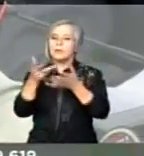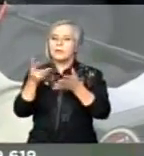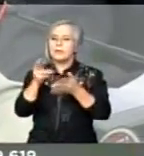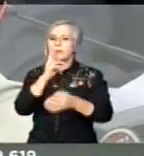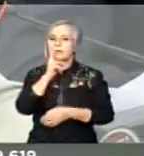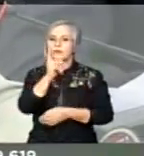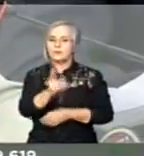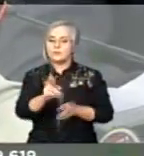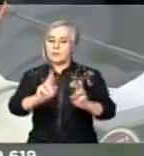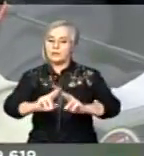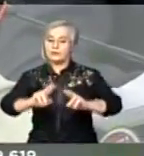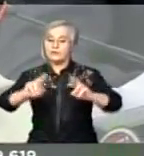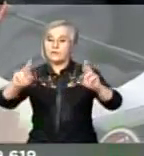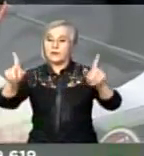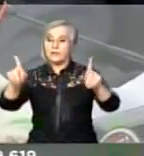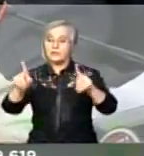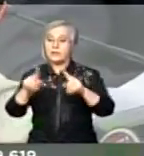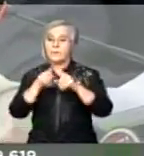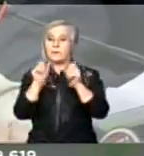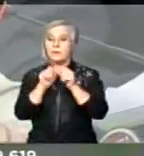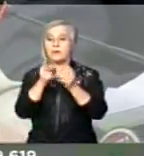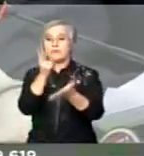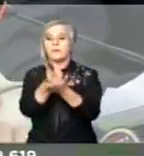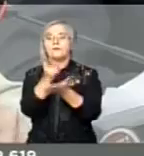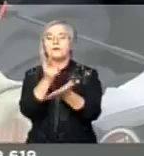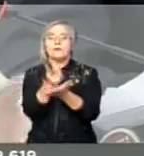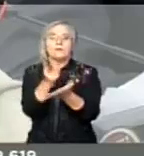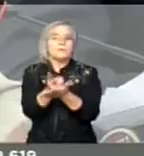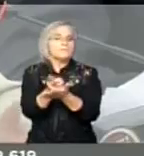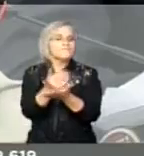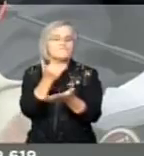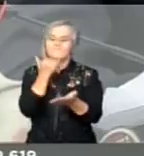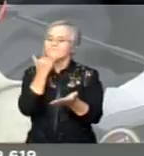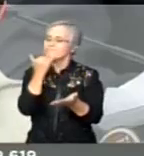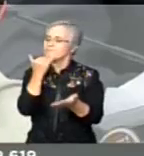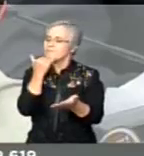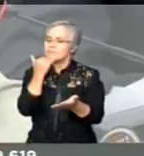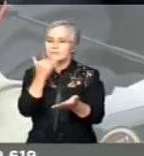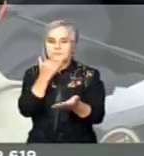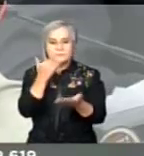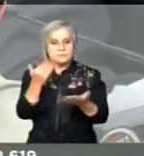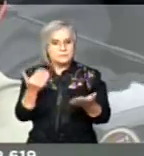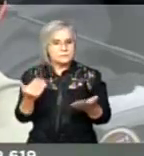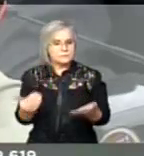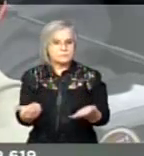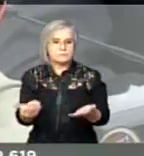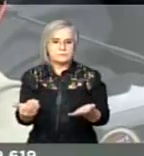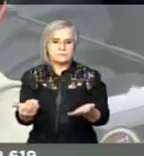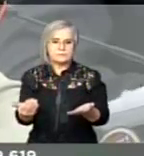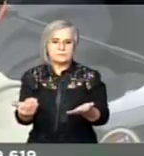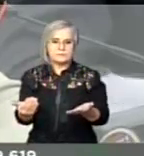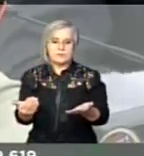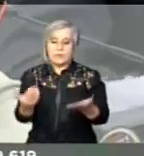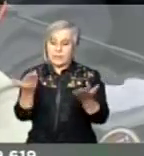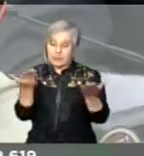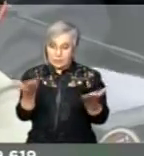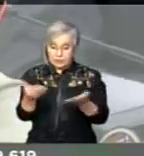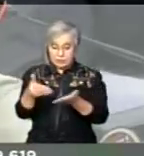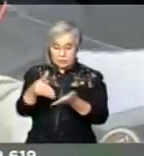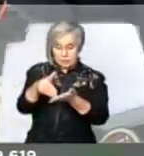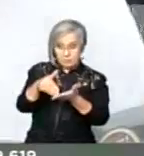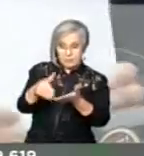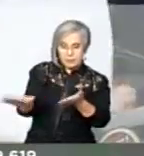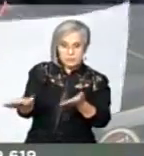fazendo tudo exatamente igual. Não temos ilusão com esse impeachment, inclusive porque ele